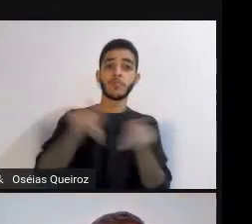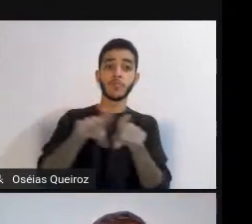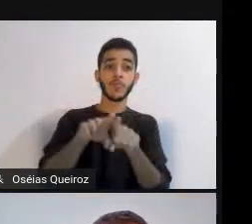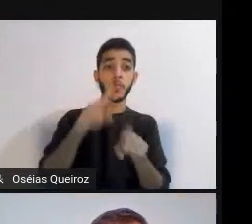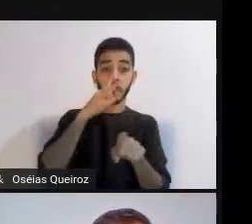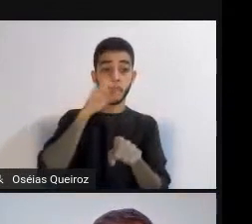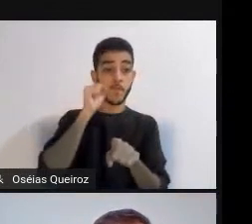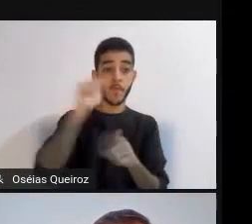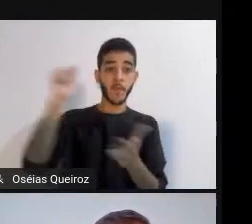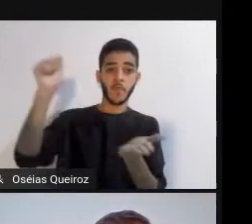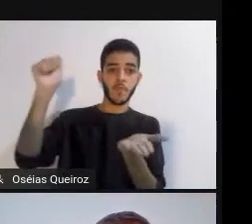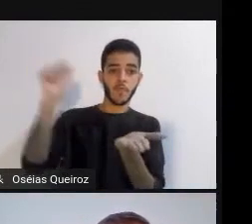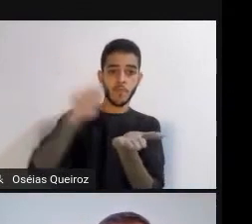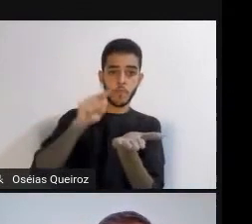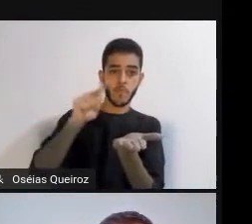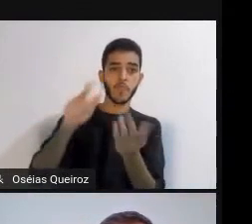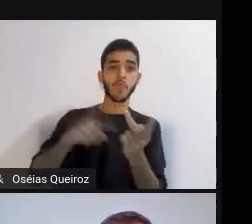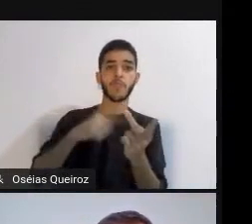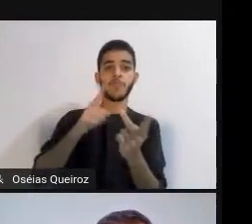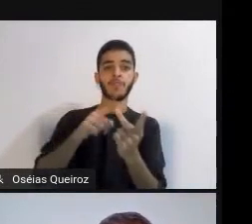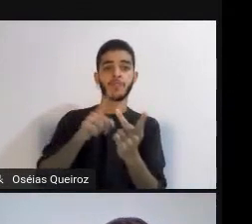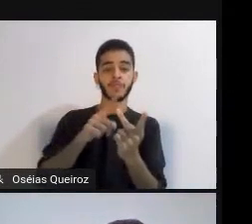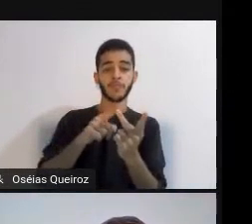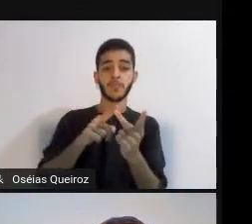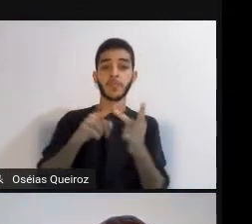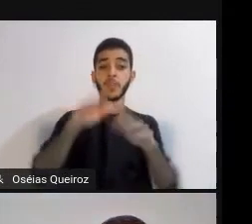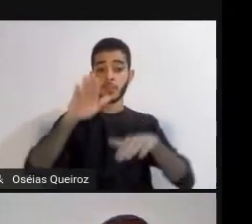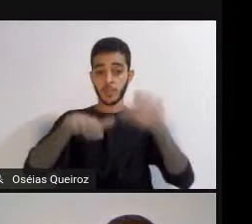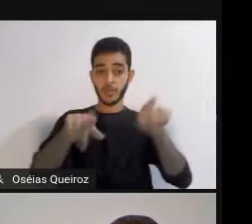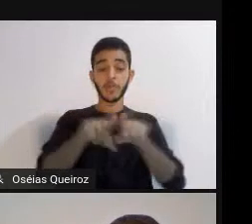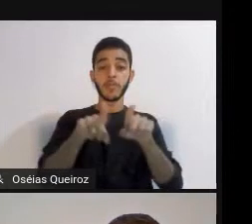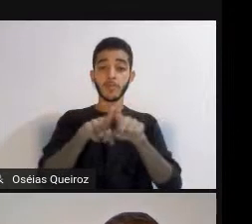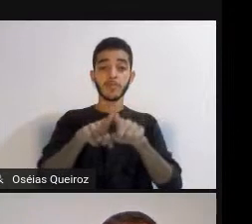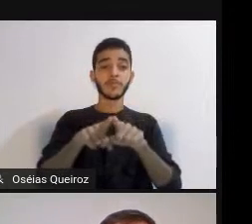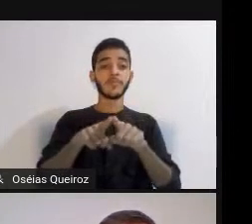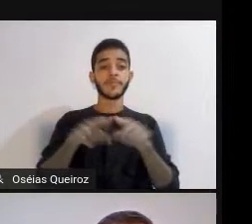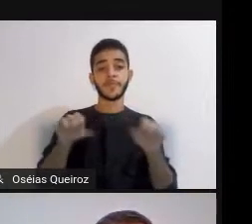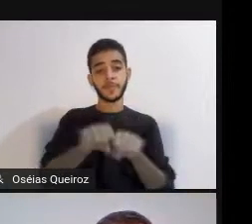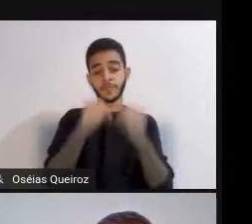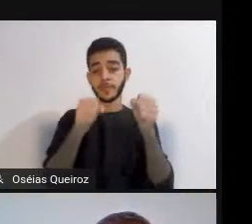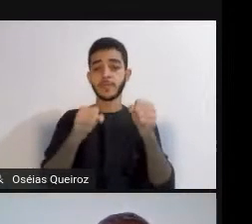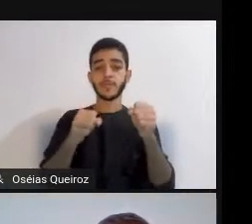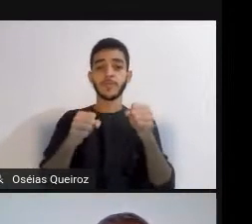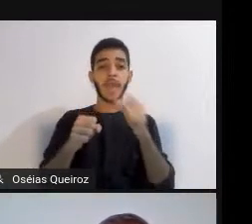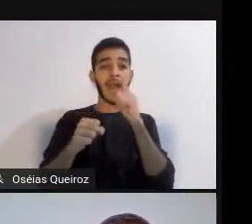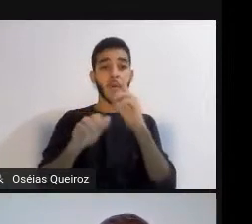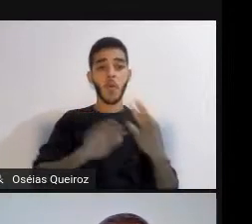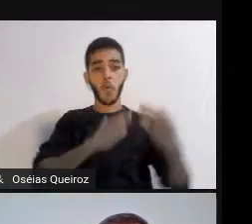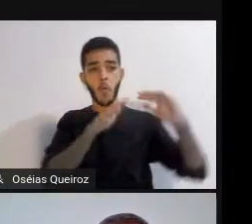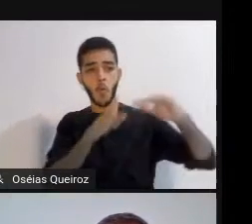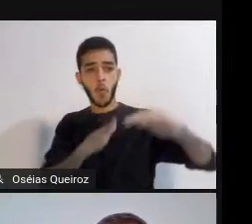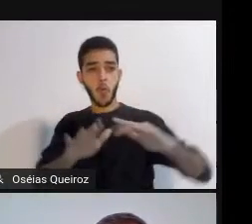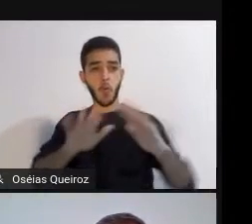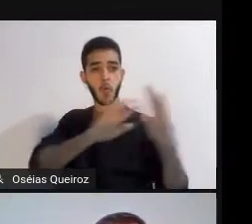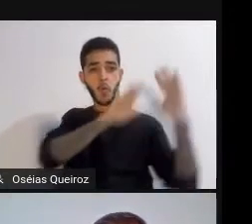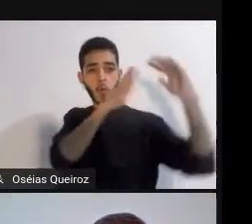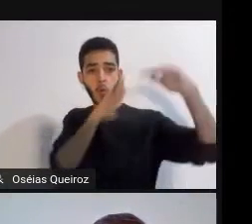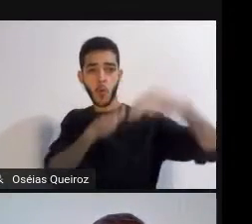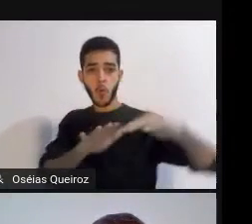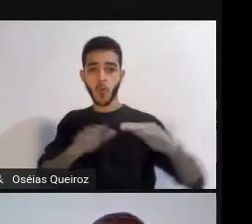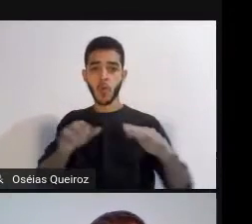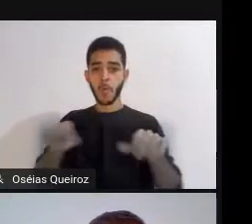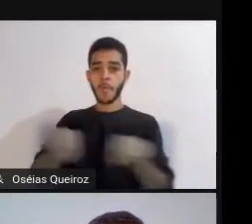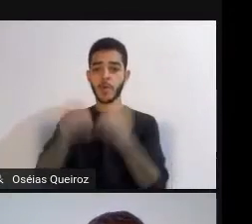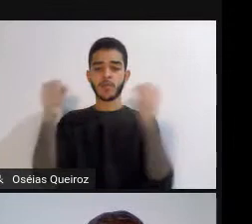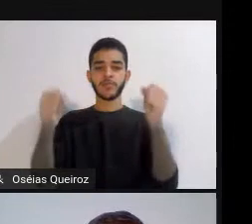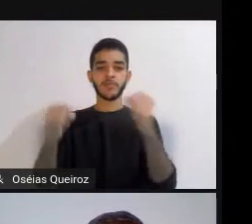solar, através do UV, mas também da ação física, como, por exemplo, de ondas. Isso vai fazer com que esses materiais